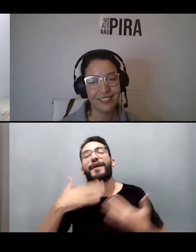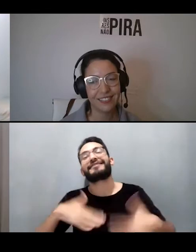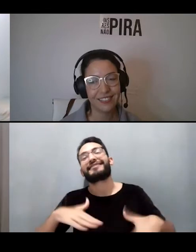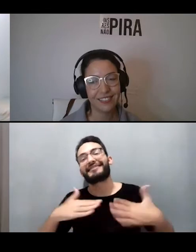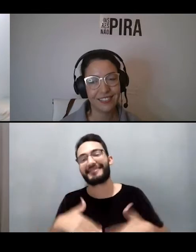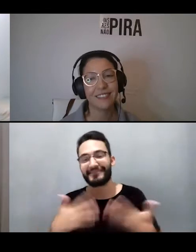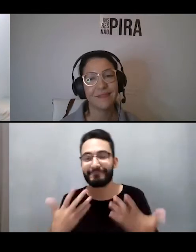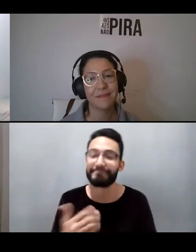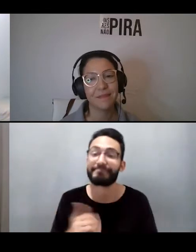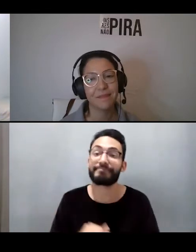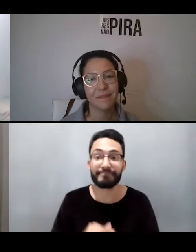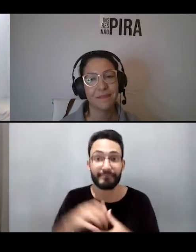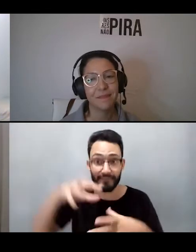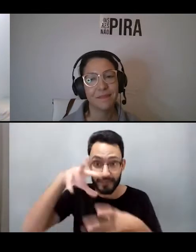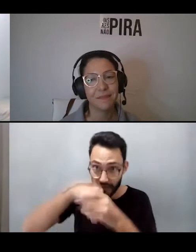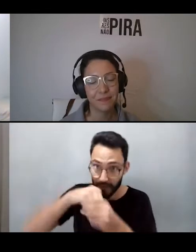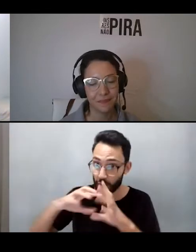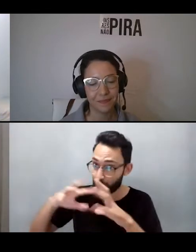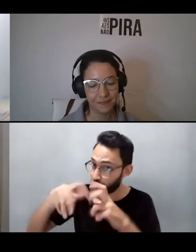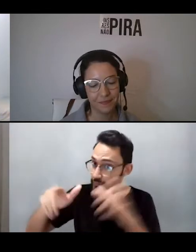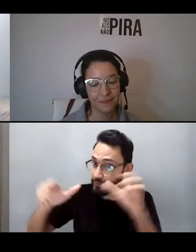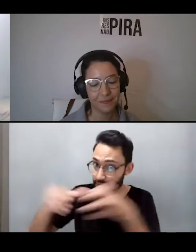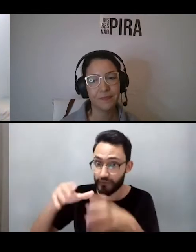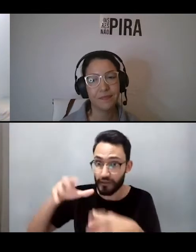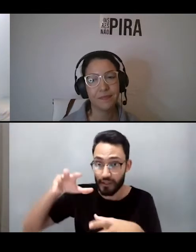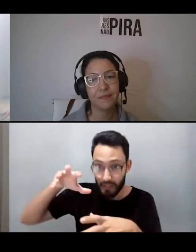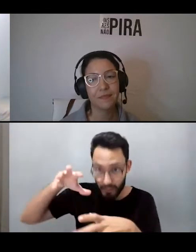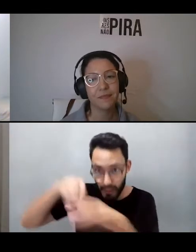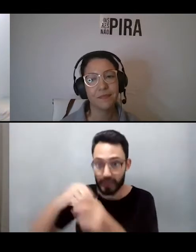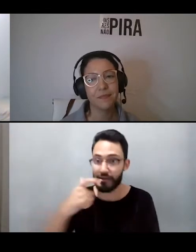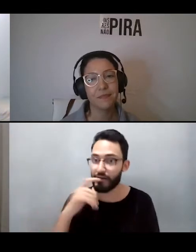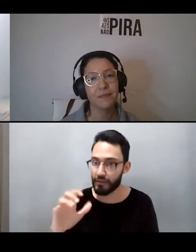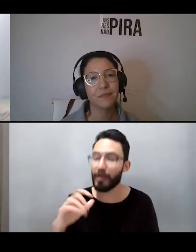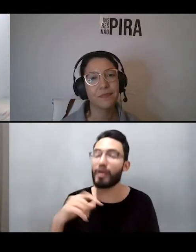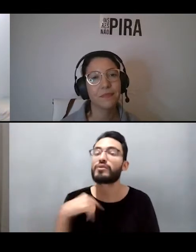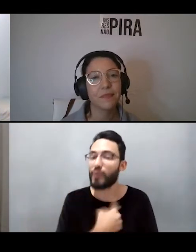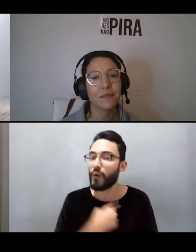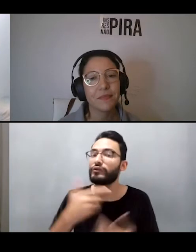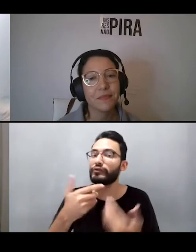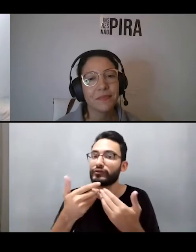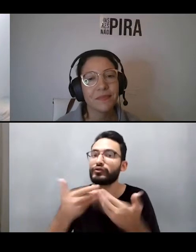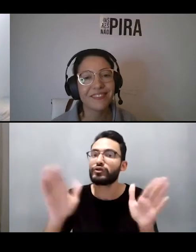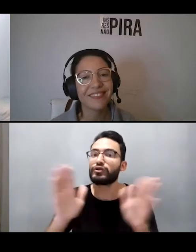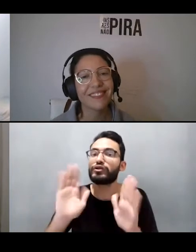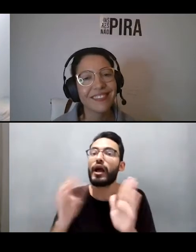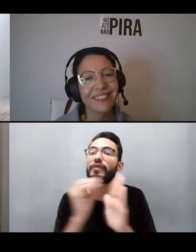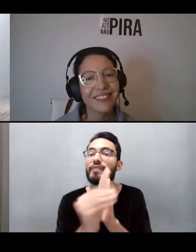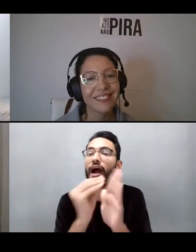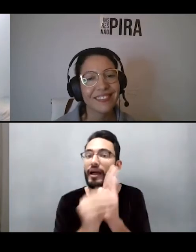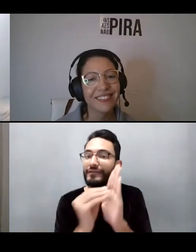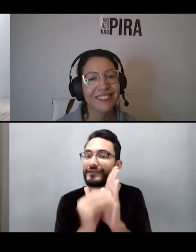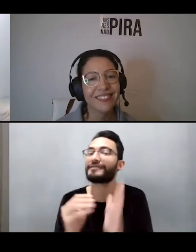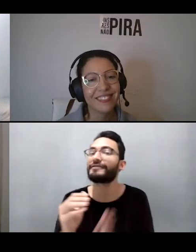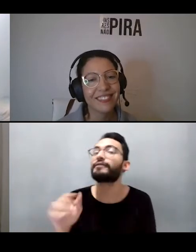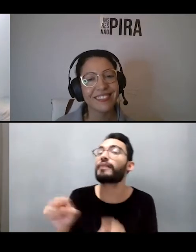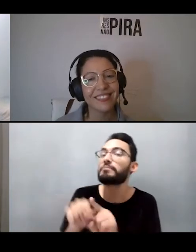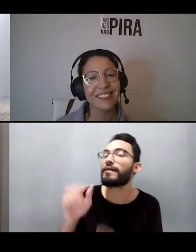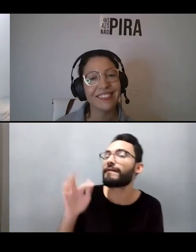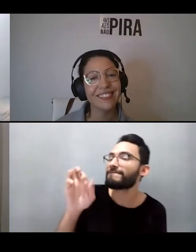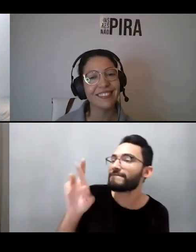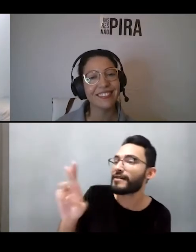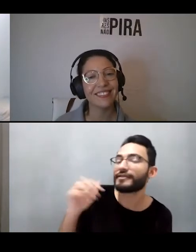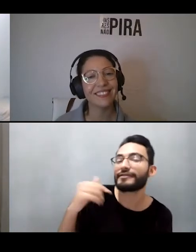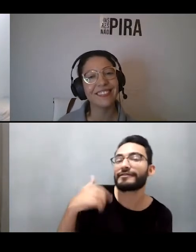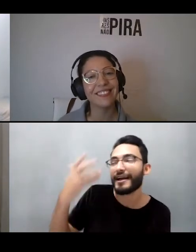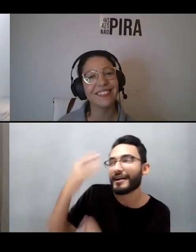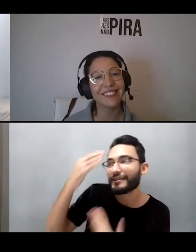E dentro, né, de todas essas comunidades dentro da C&T, a gente levantou alguns dados. Na verdade, até queria agradecer a Fer da C&T que puxou esses